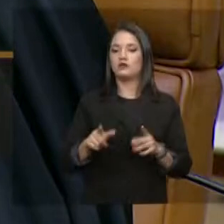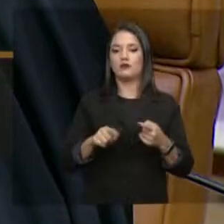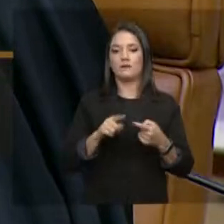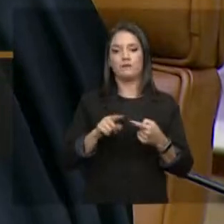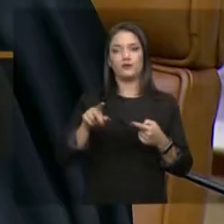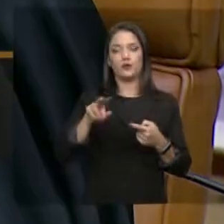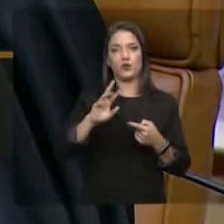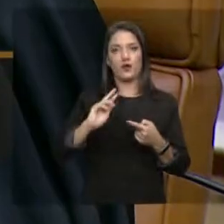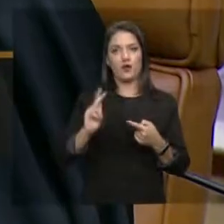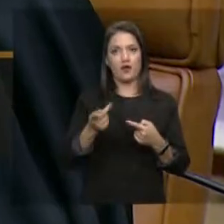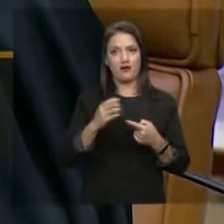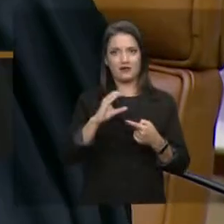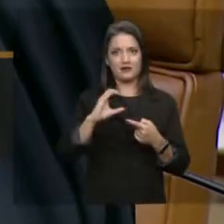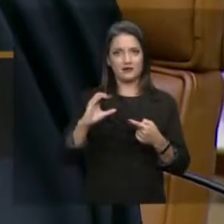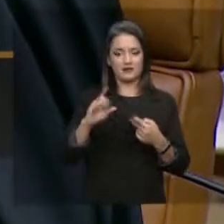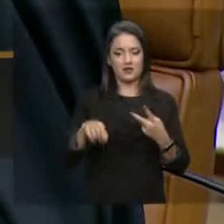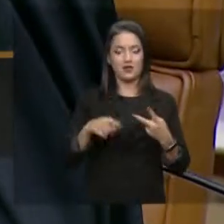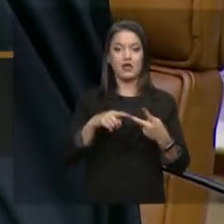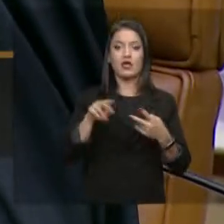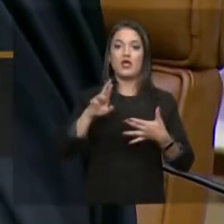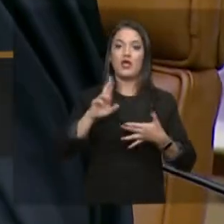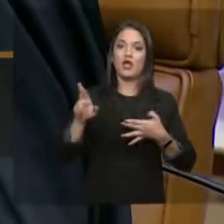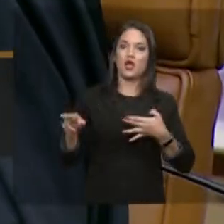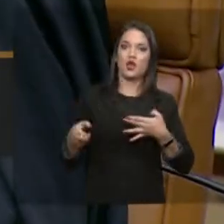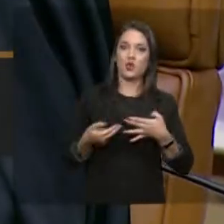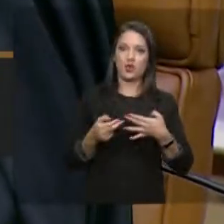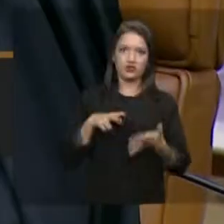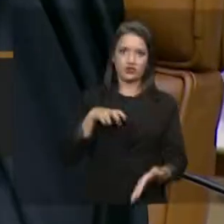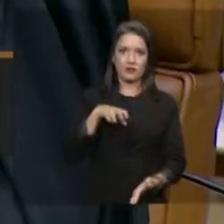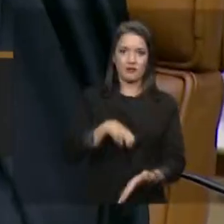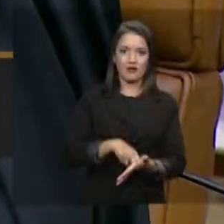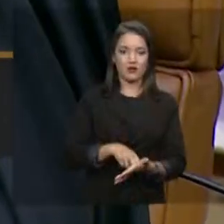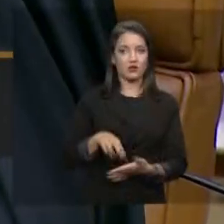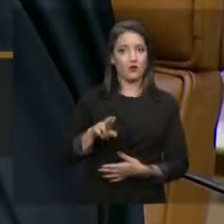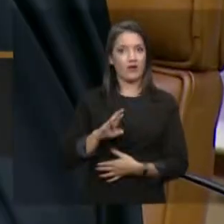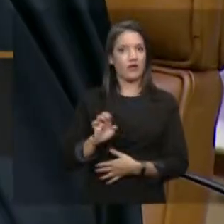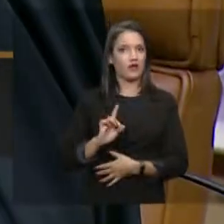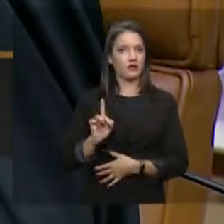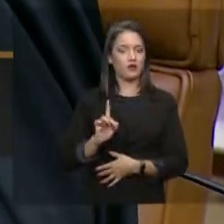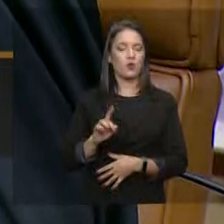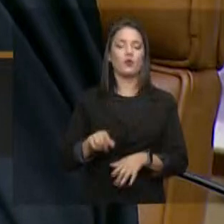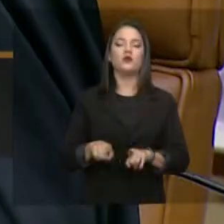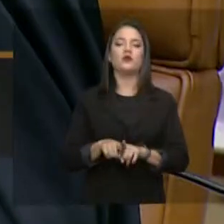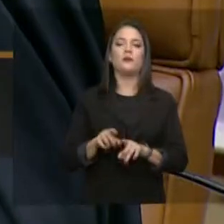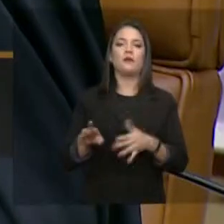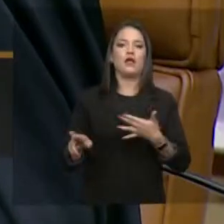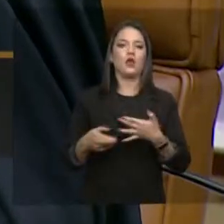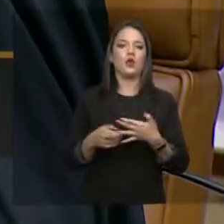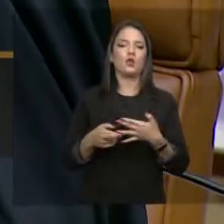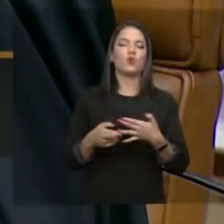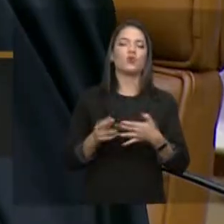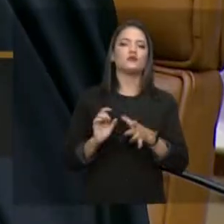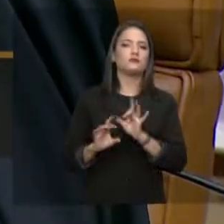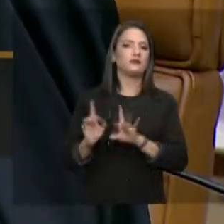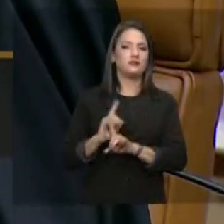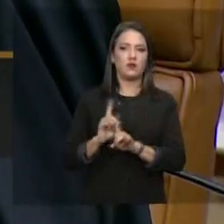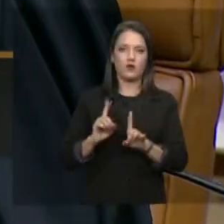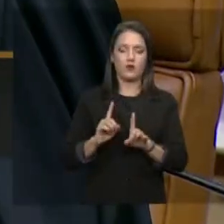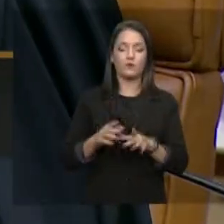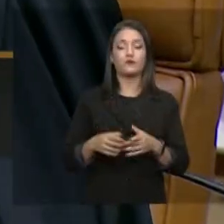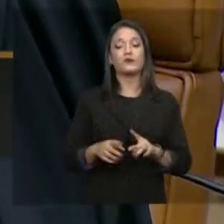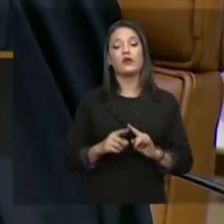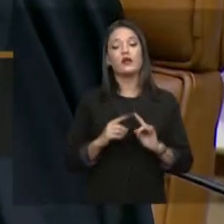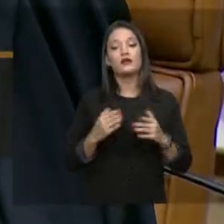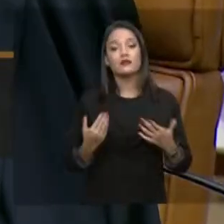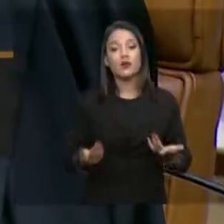não houver possibilidade, salvo recurso extraordinário e especial, acrescentou aqui. Da mesma forma, o